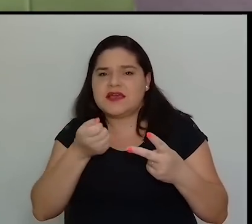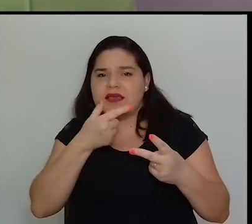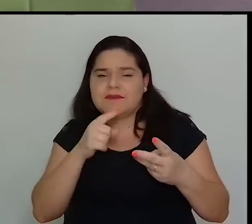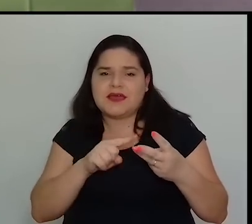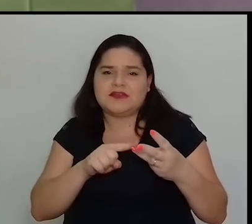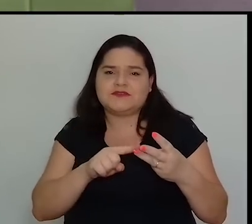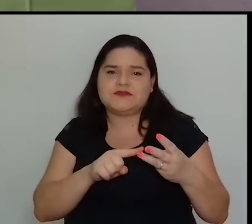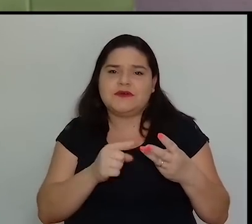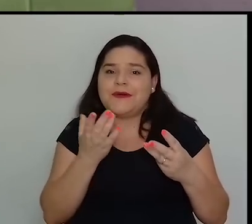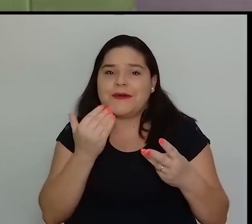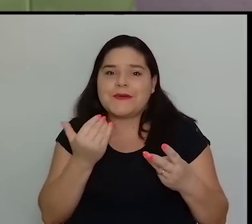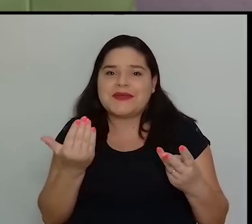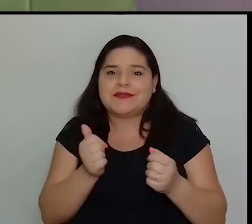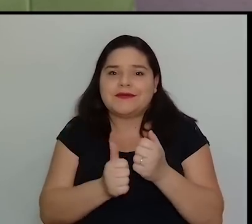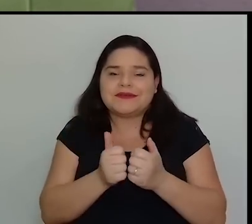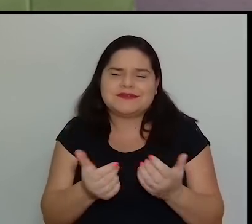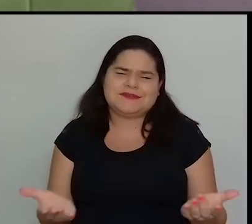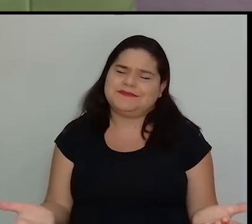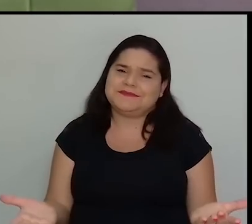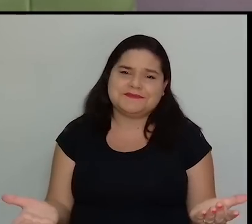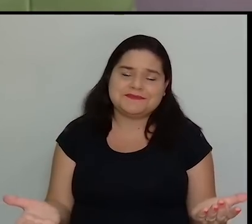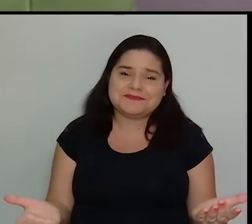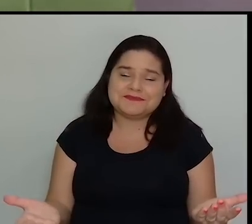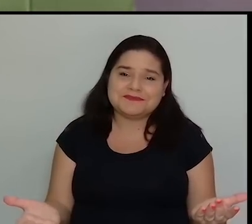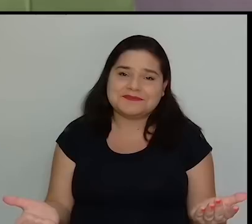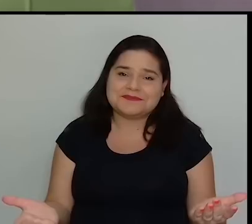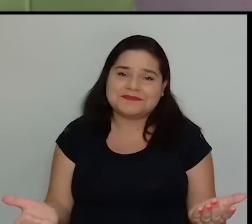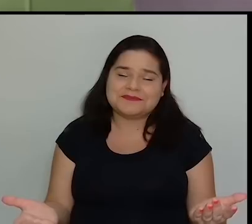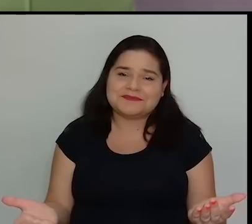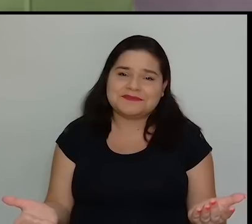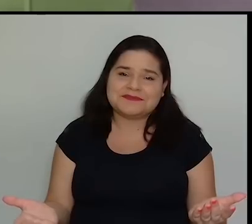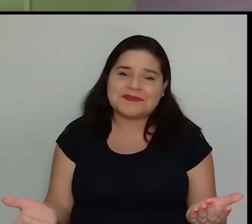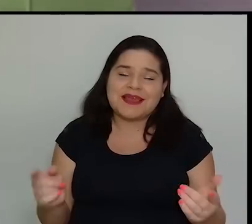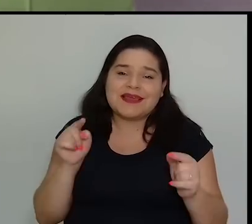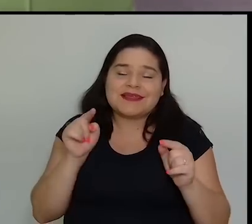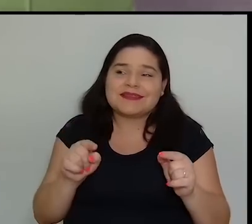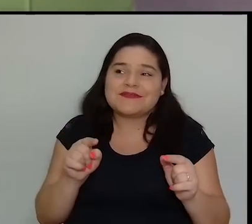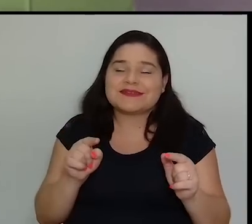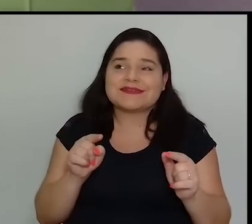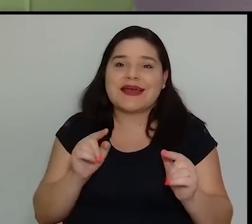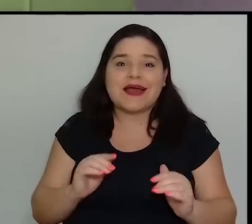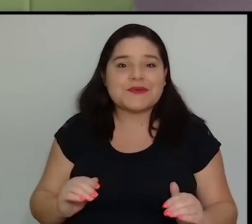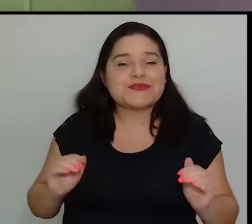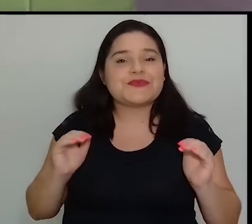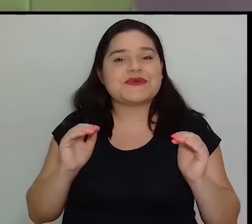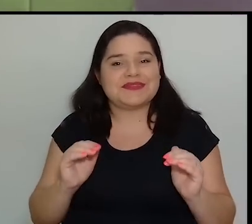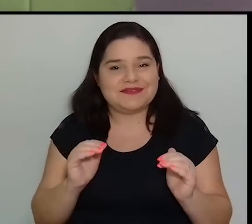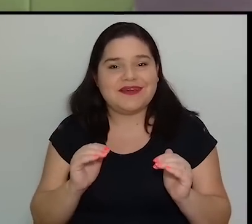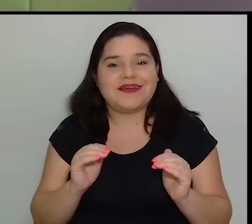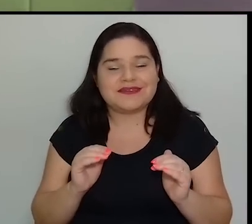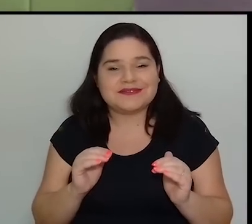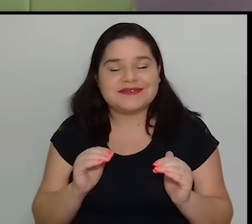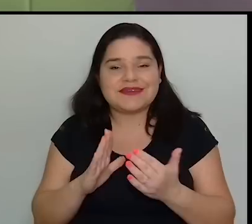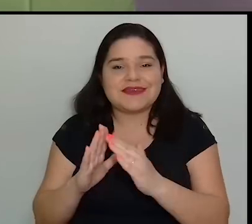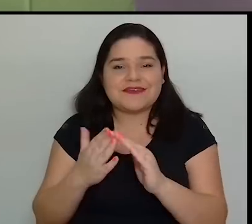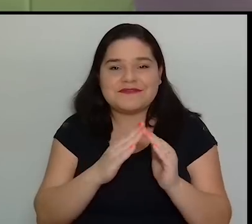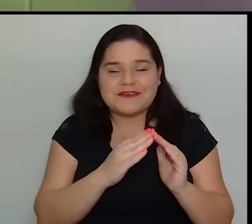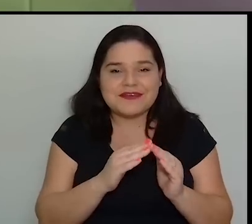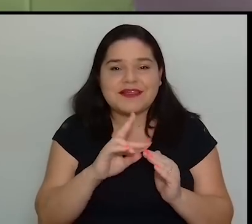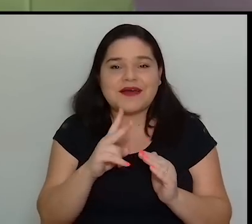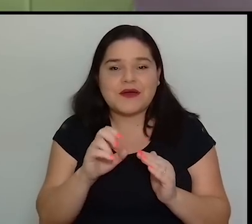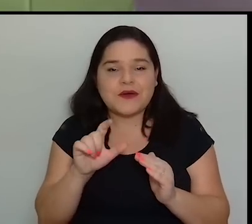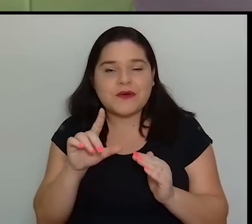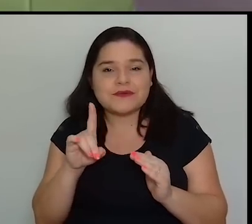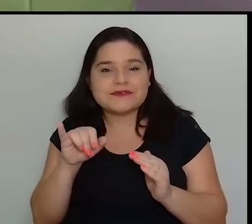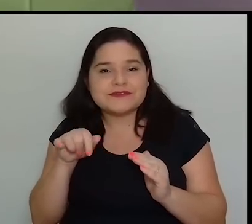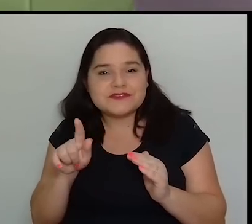eu era arroz Entendeu essa essa autoridade que que a favela roading